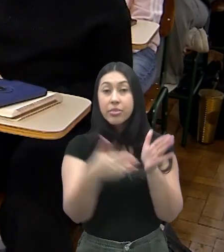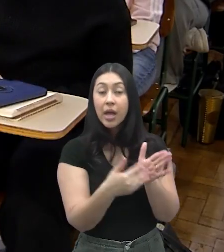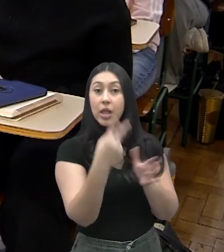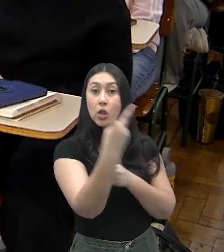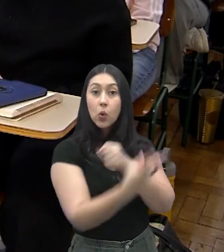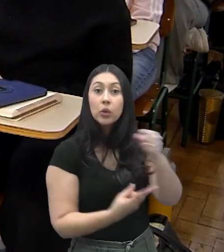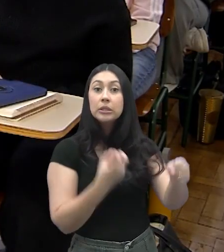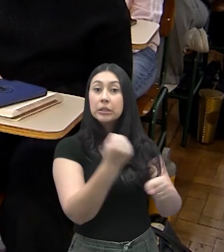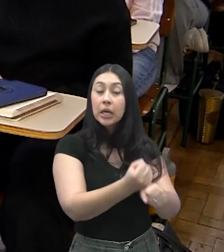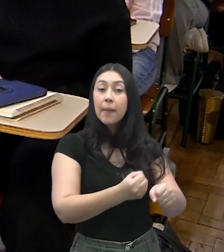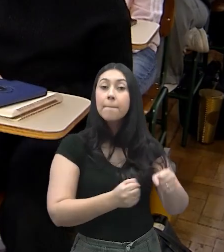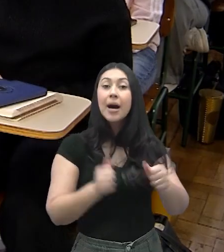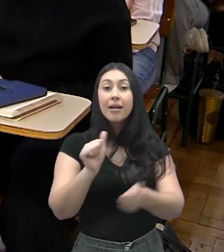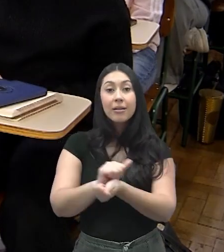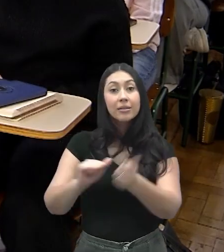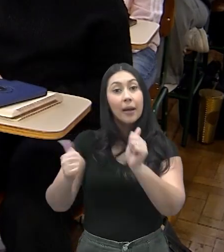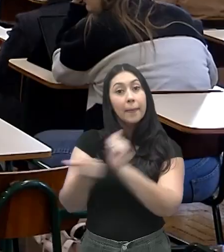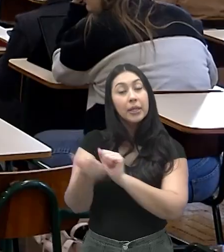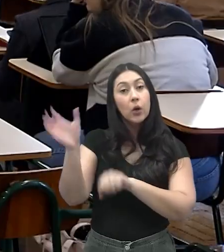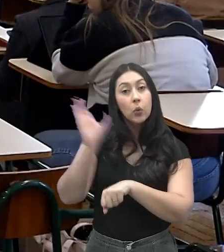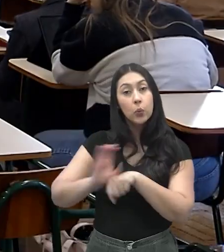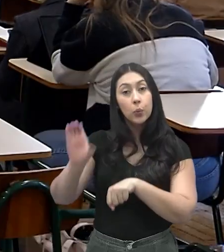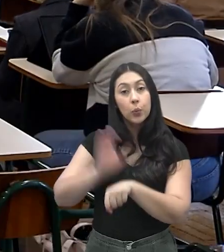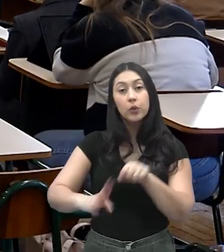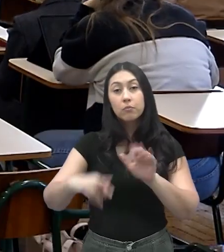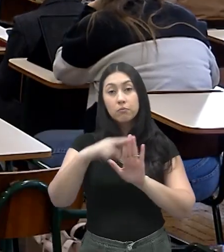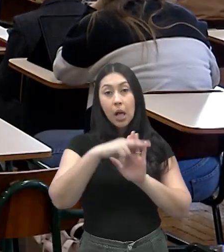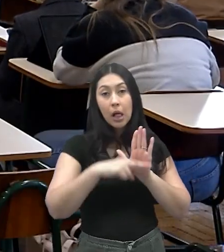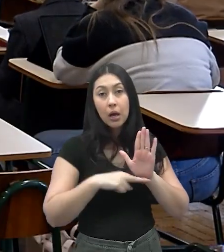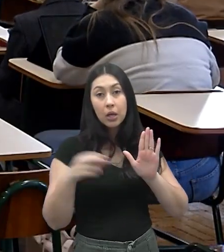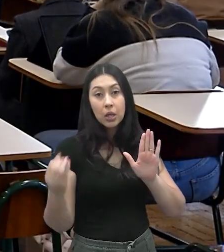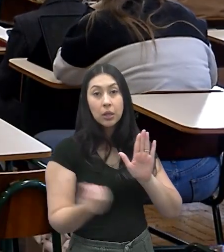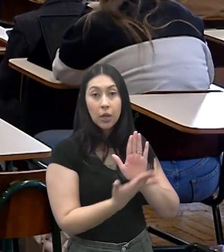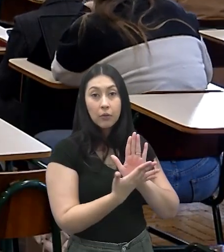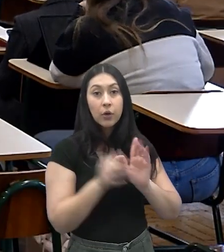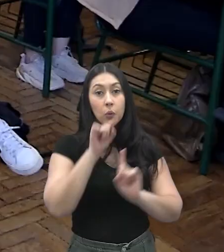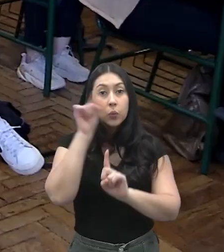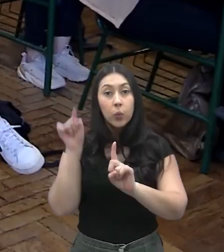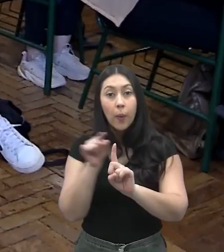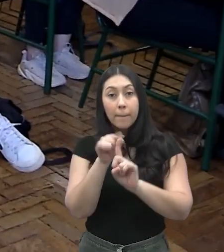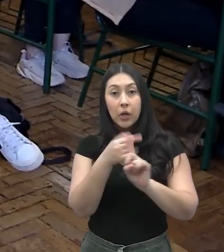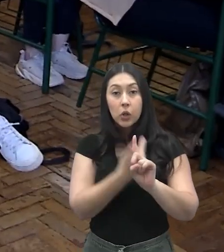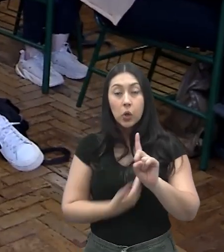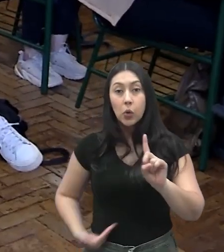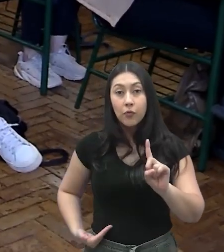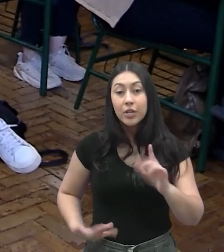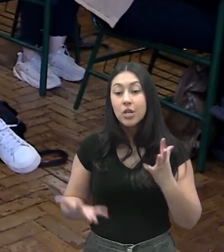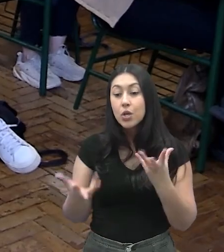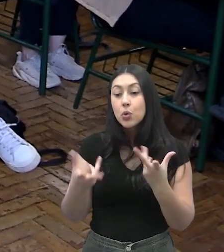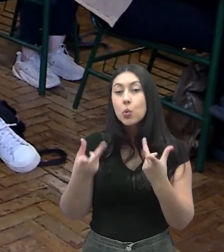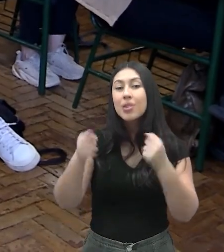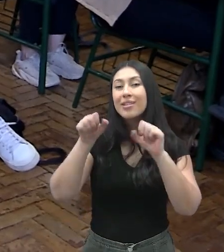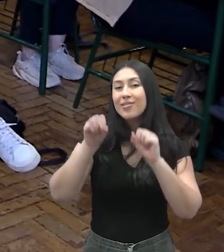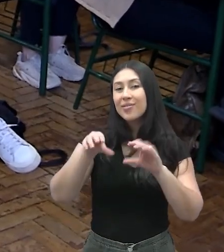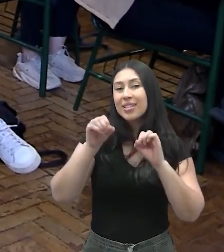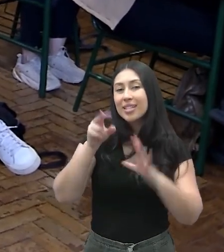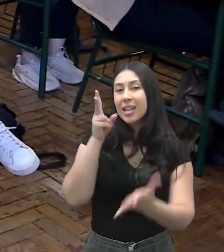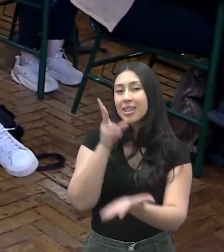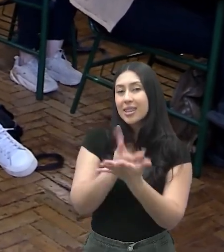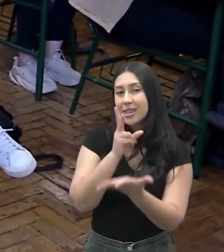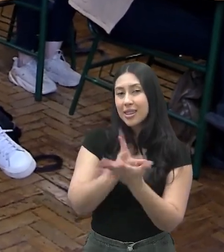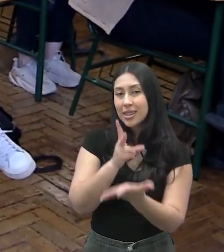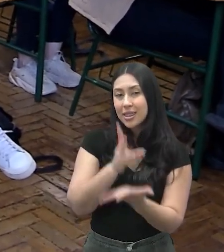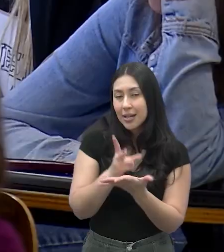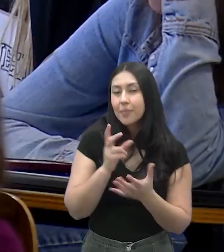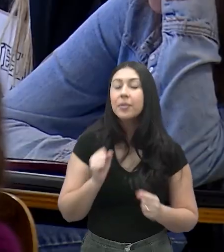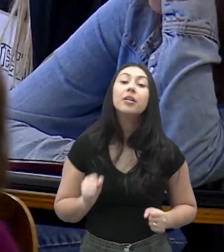superior terão prazo de até 2 anos para adequar gradualmente os cursos às novas regras. A intenção do governo é garantir a qualidade